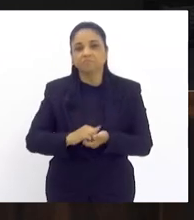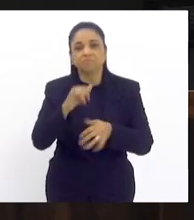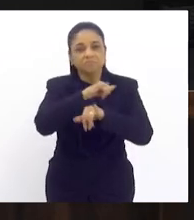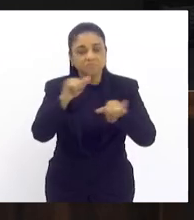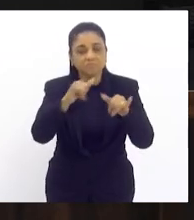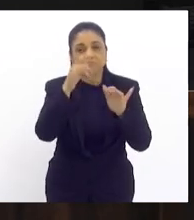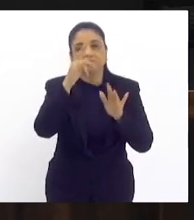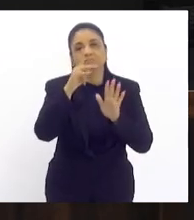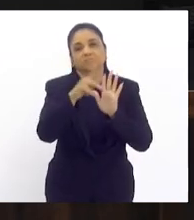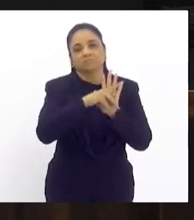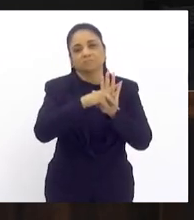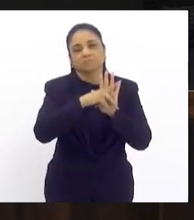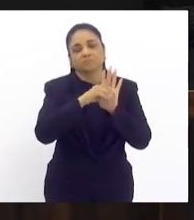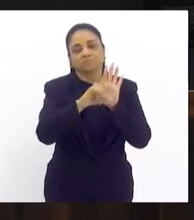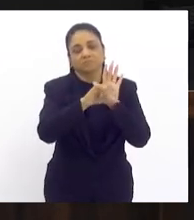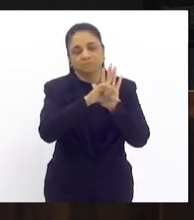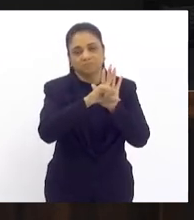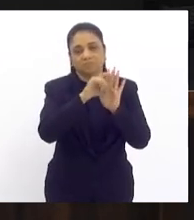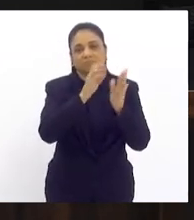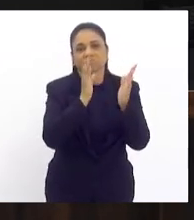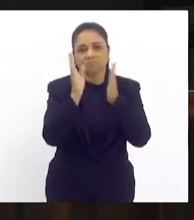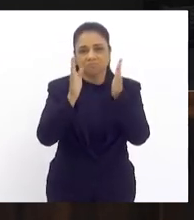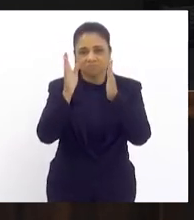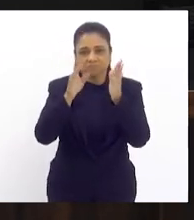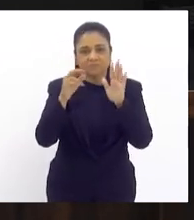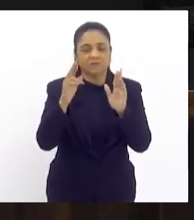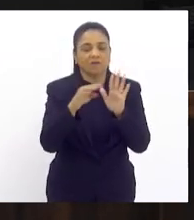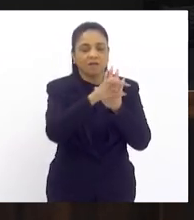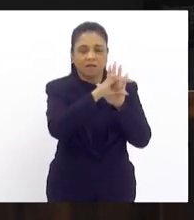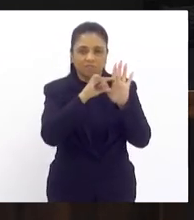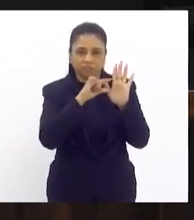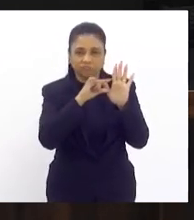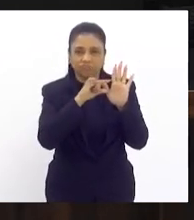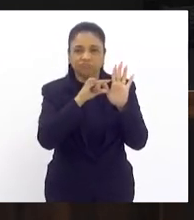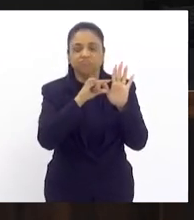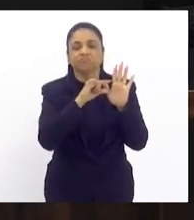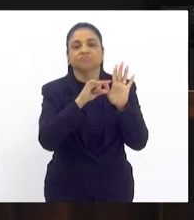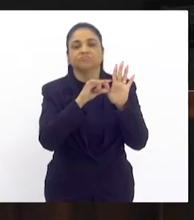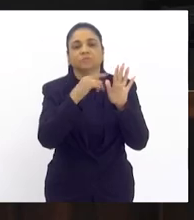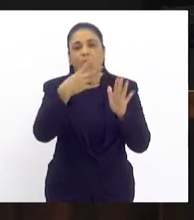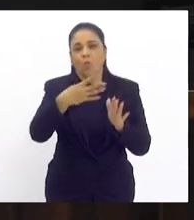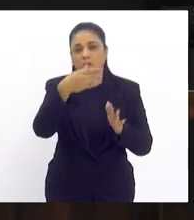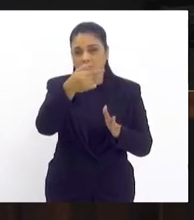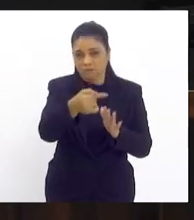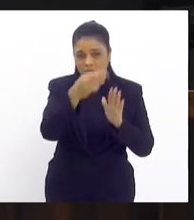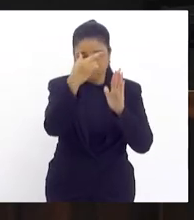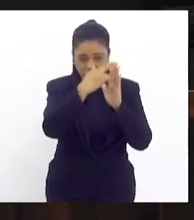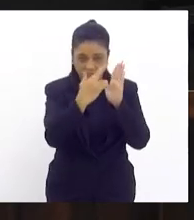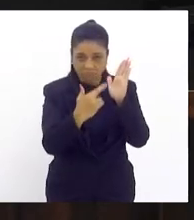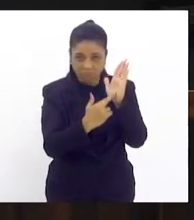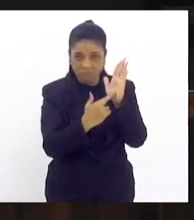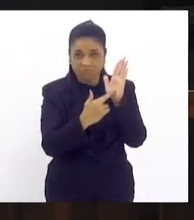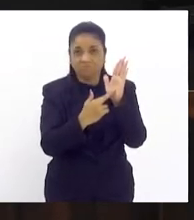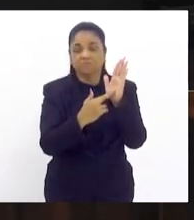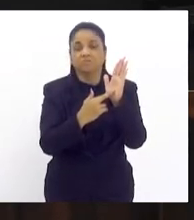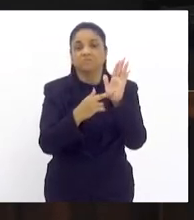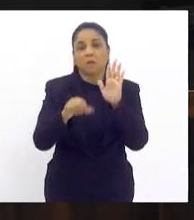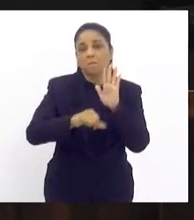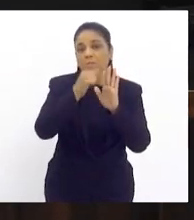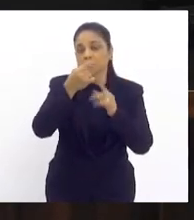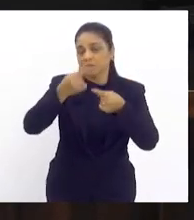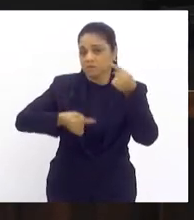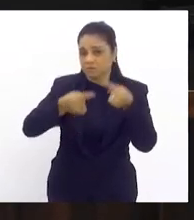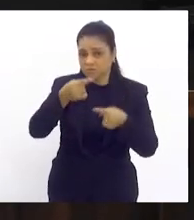Anuncio, incluído na ordem do dia, de acordo com o parágrafo primeiro do artigo 47 do Regimento Interno, em tramitação ordinária, em primeira